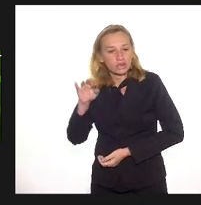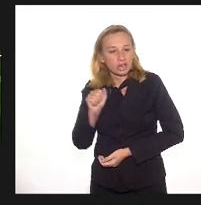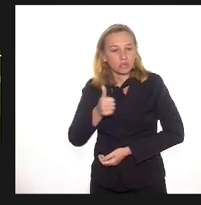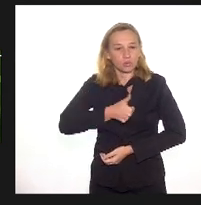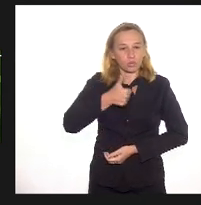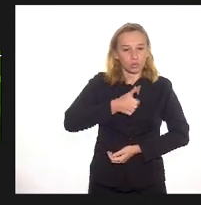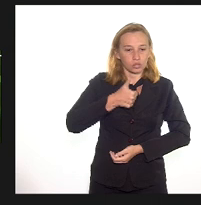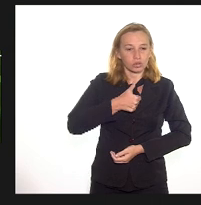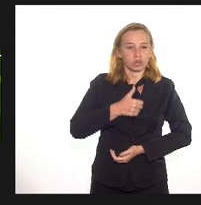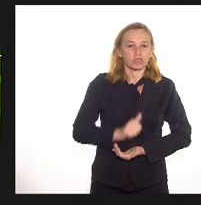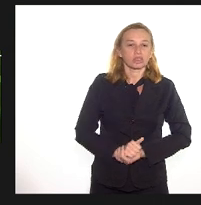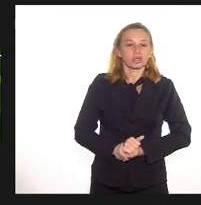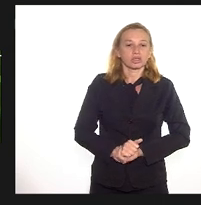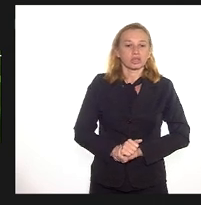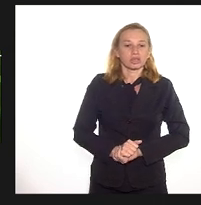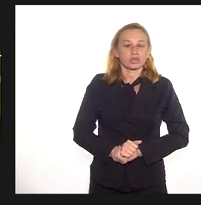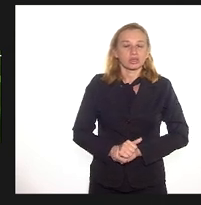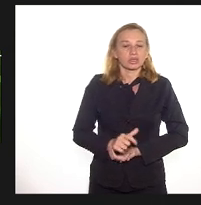estivermos